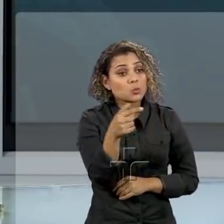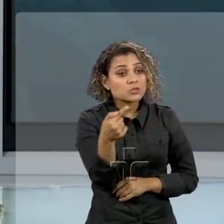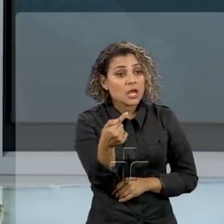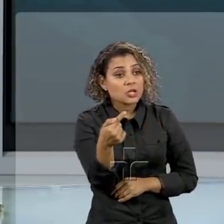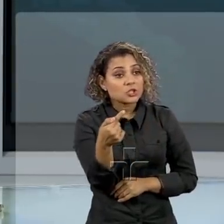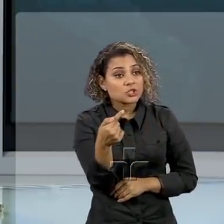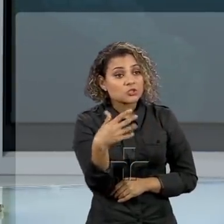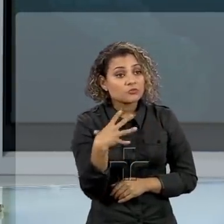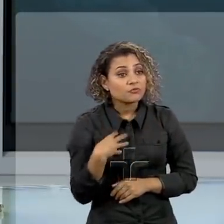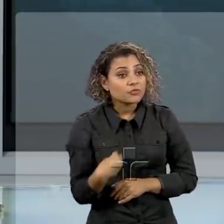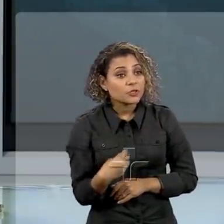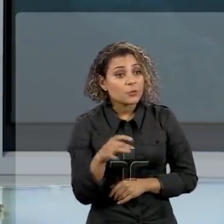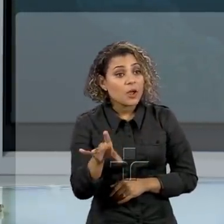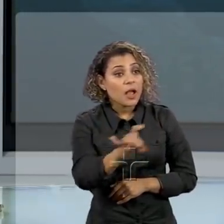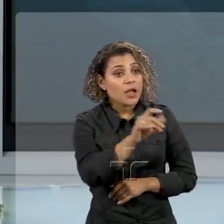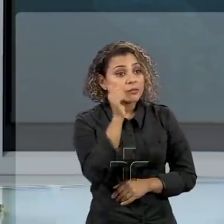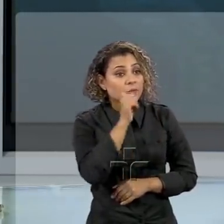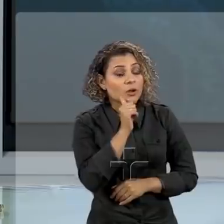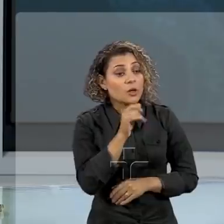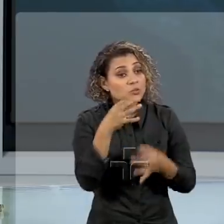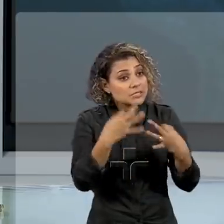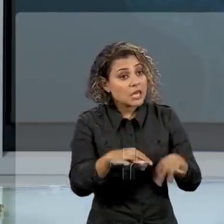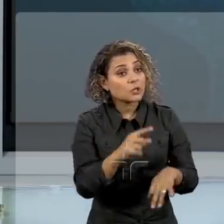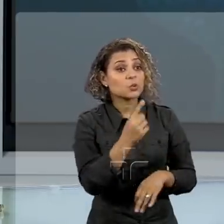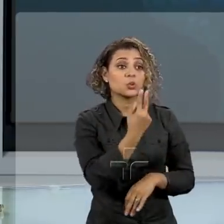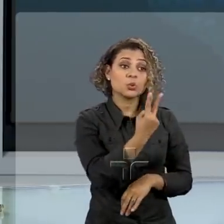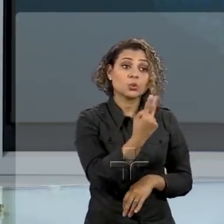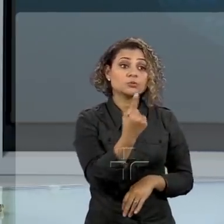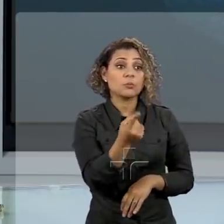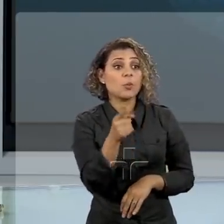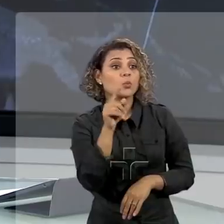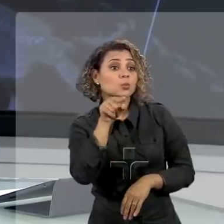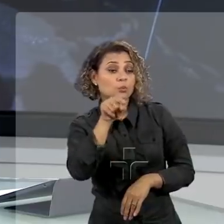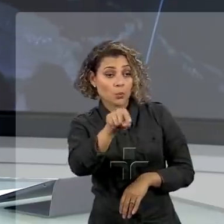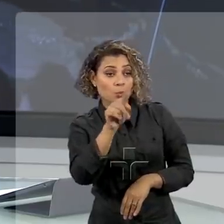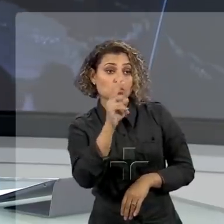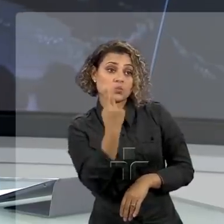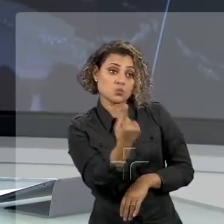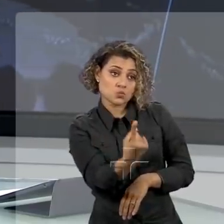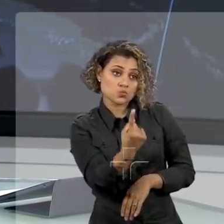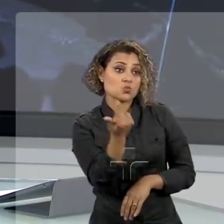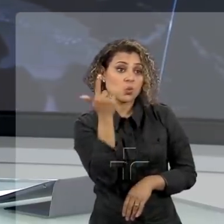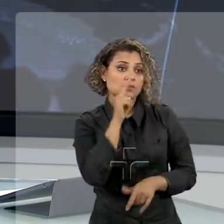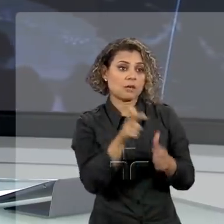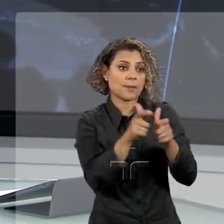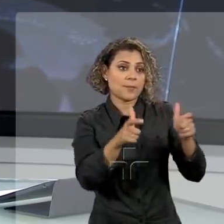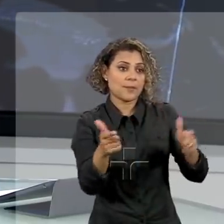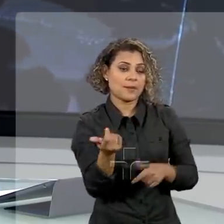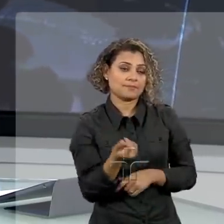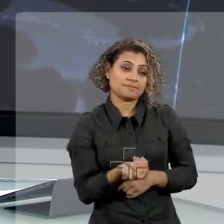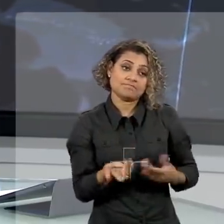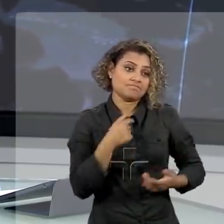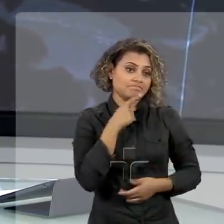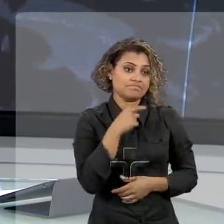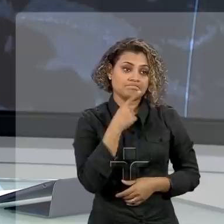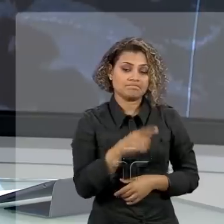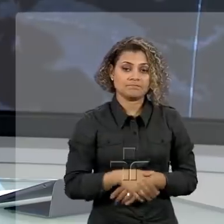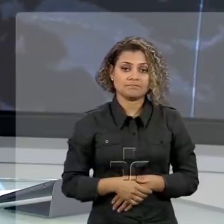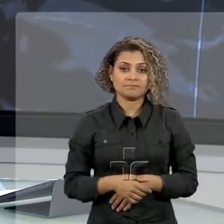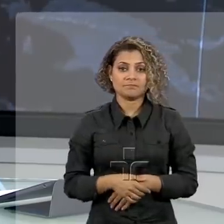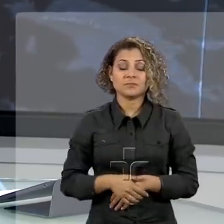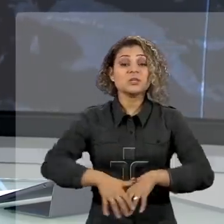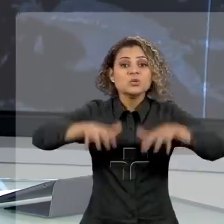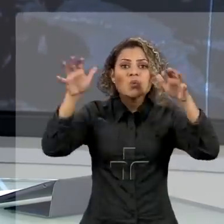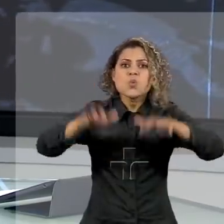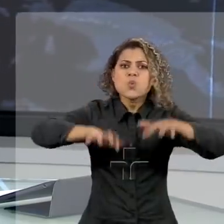mulher. A taxa de reposição seria 2,1, para manter a população estável. E mesmo com as chuvas que inundam